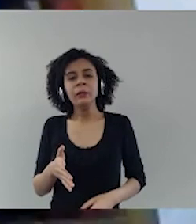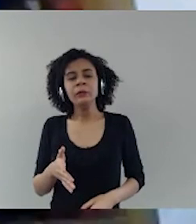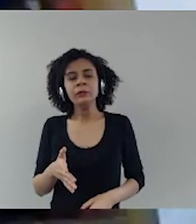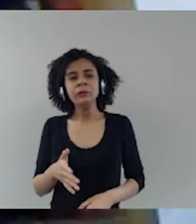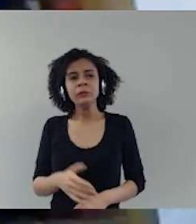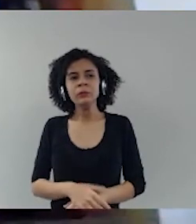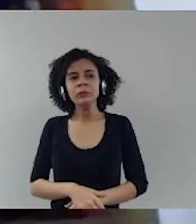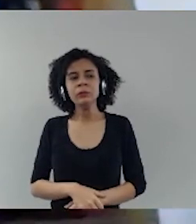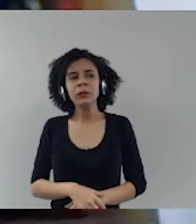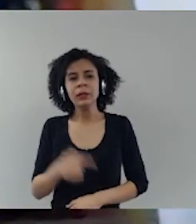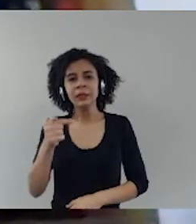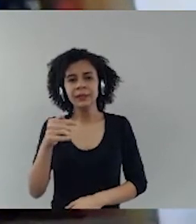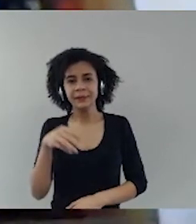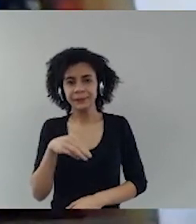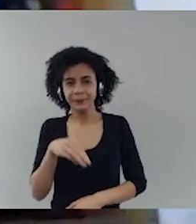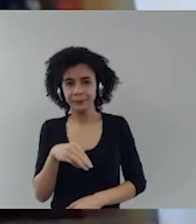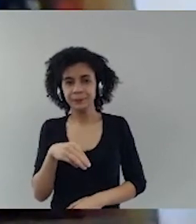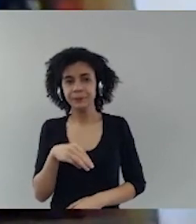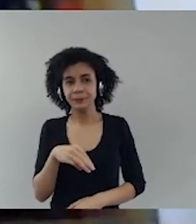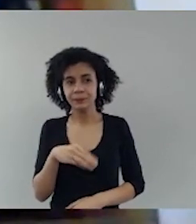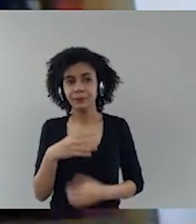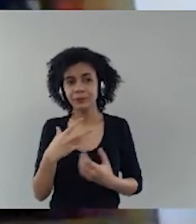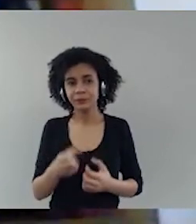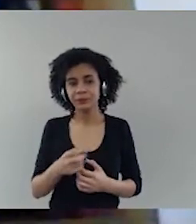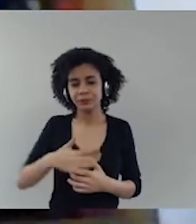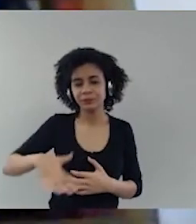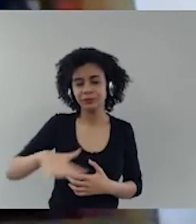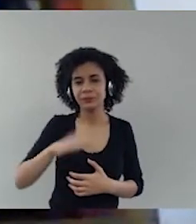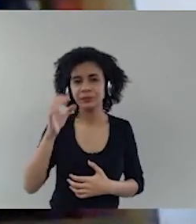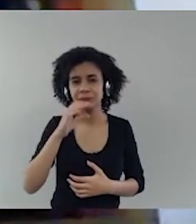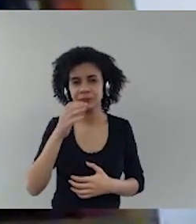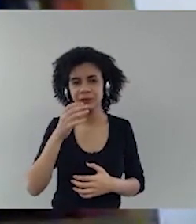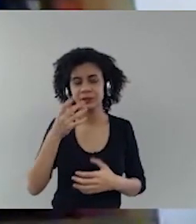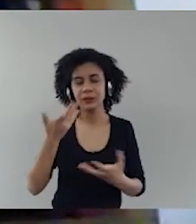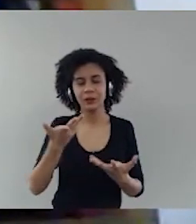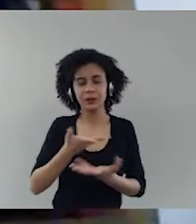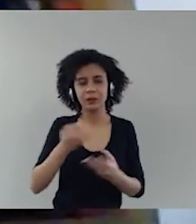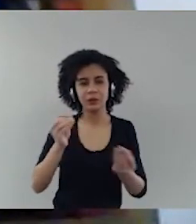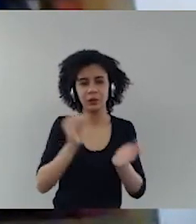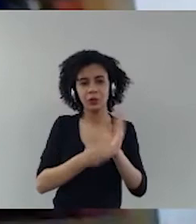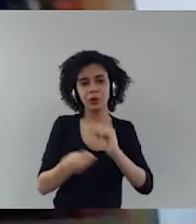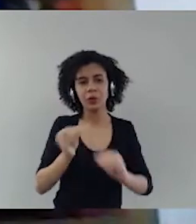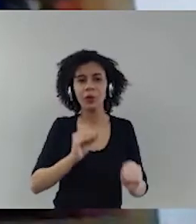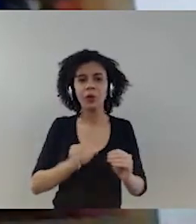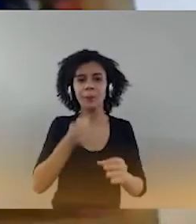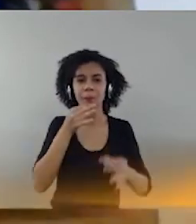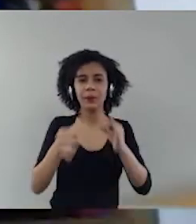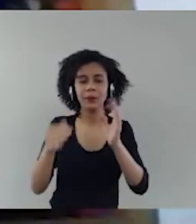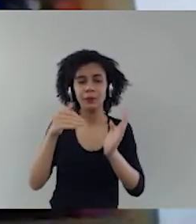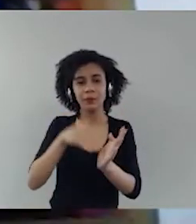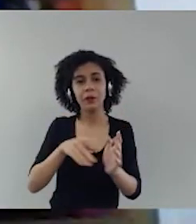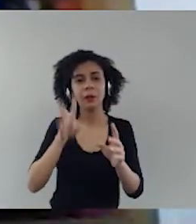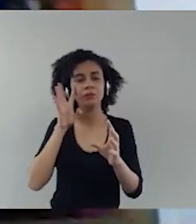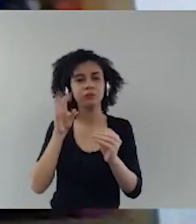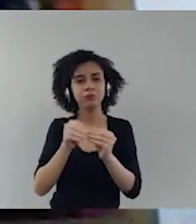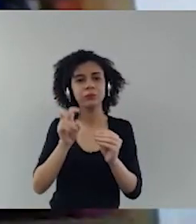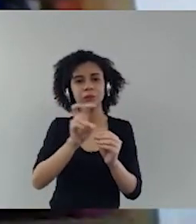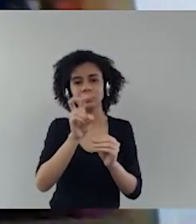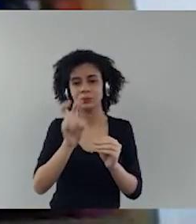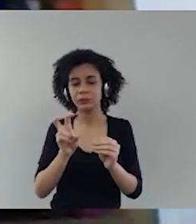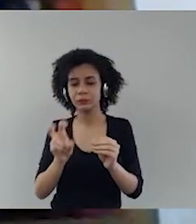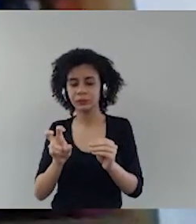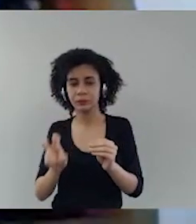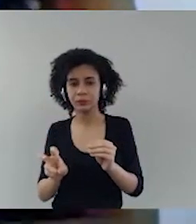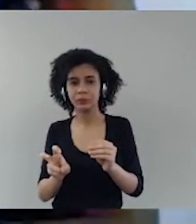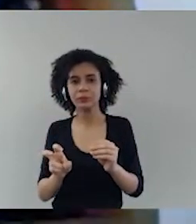cerca de minutos, então vamos fazer uma rodada, já incluindo a consideração final de vocês, de 5 minutos para cada,